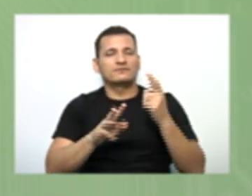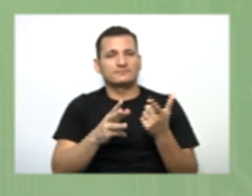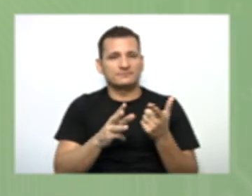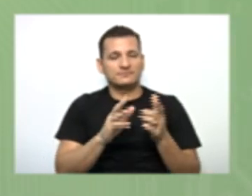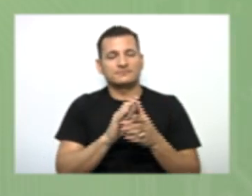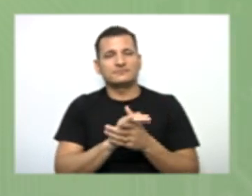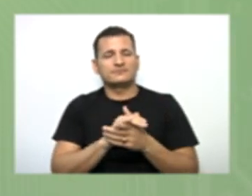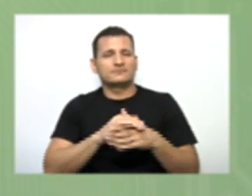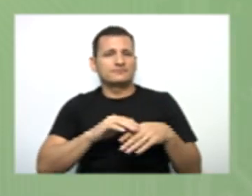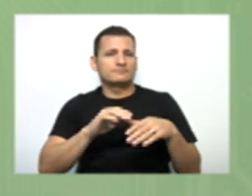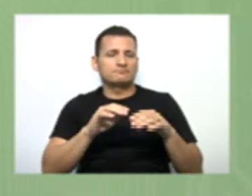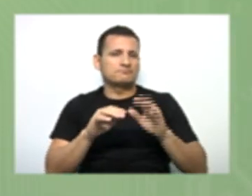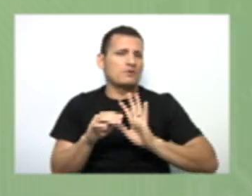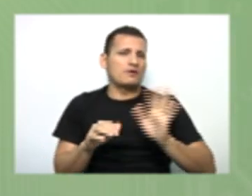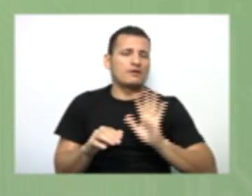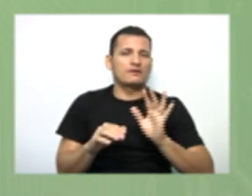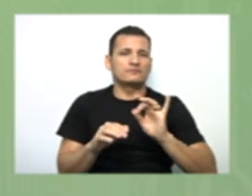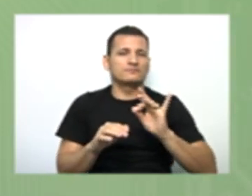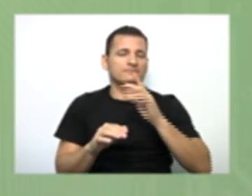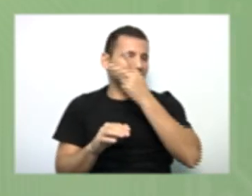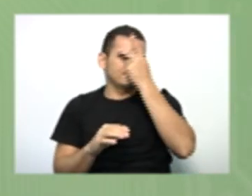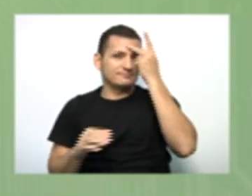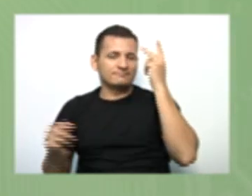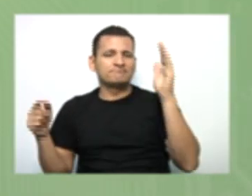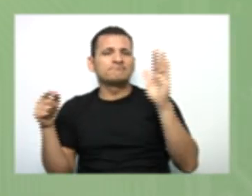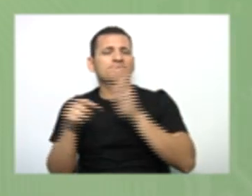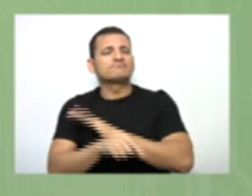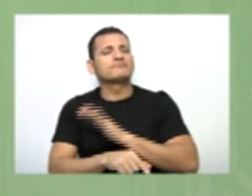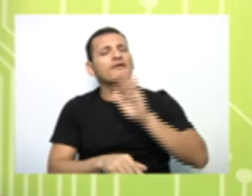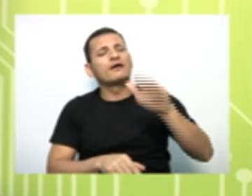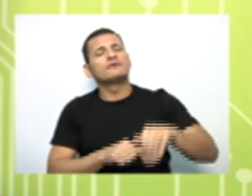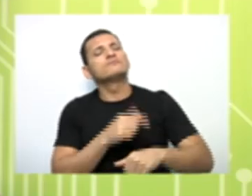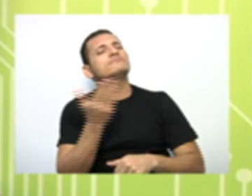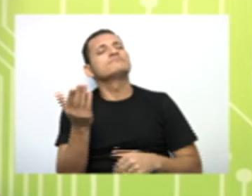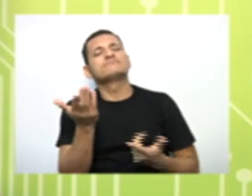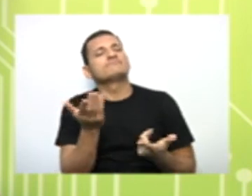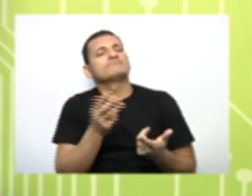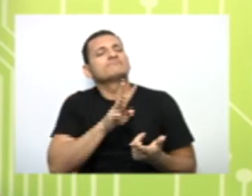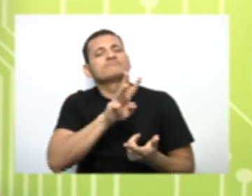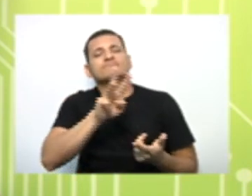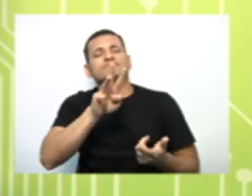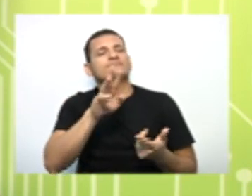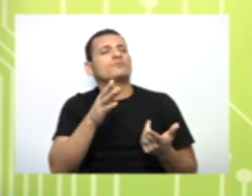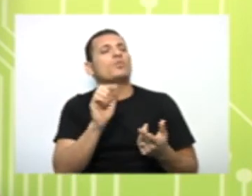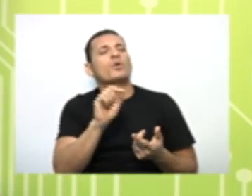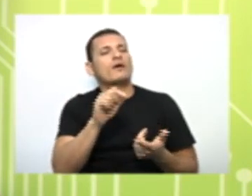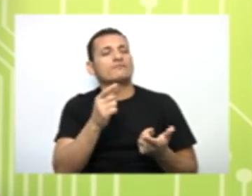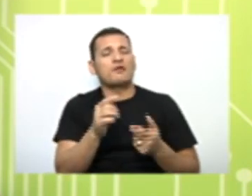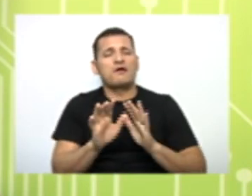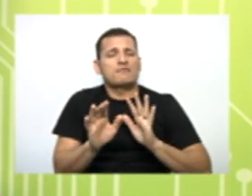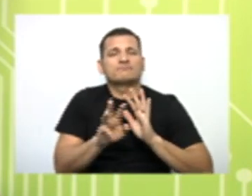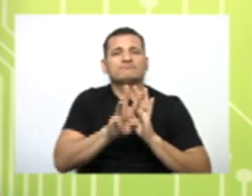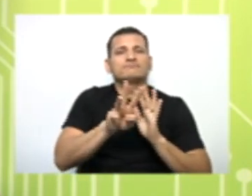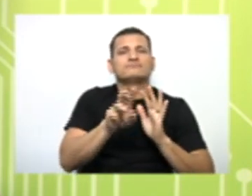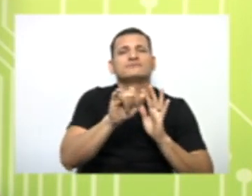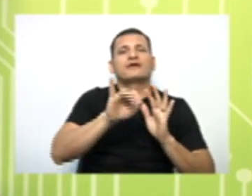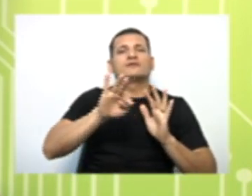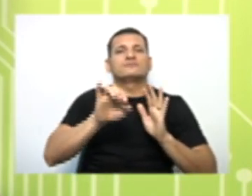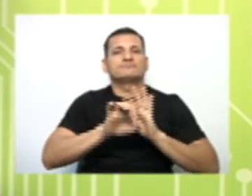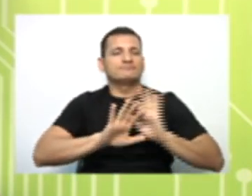não só dizer assim, quando alguém chega perguntar para você, e aí, o que é uma página web? Ah, é o site lá.